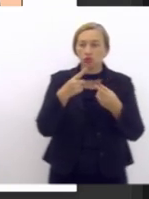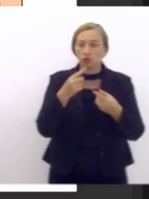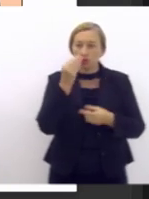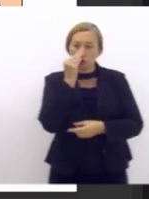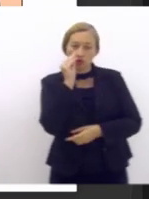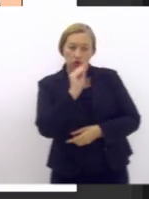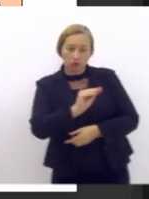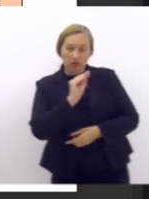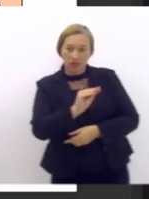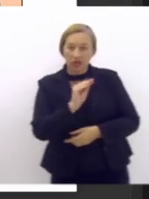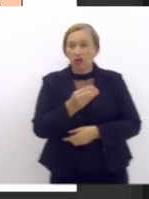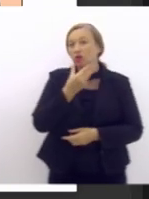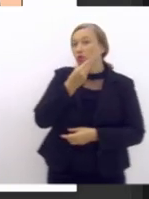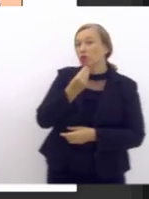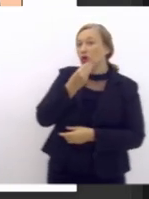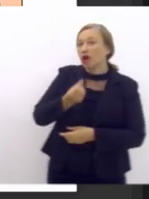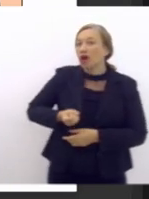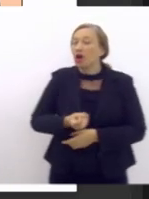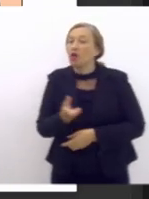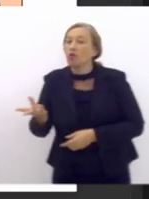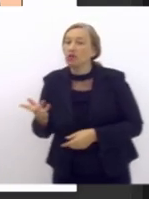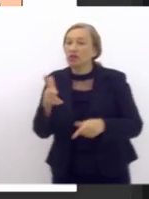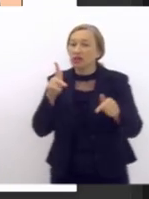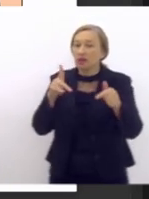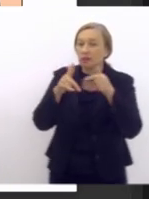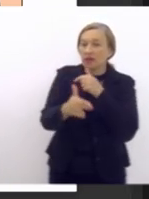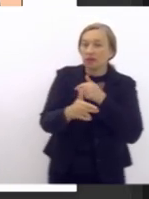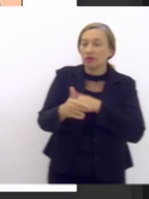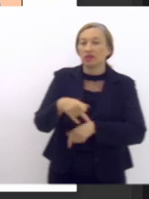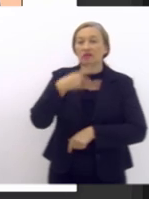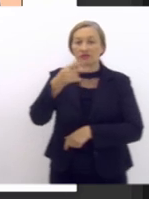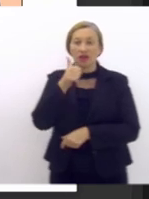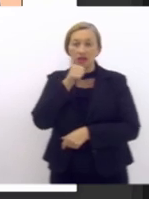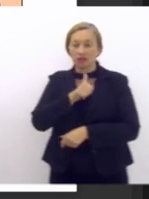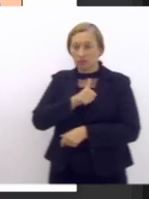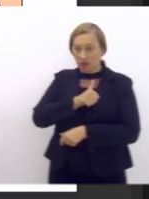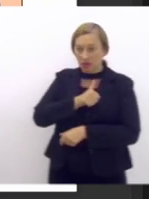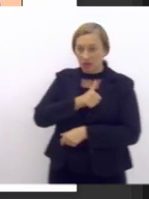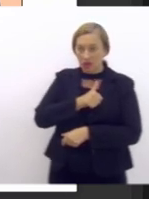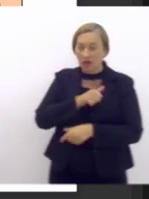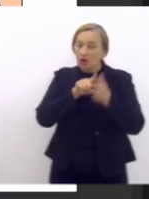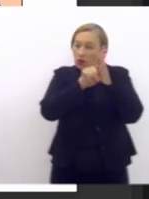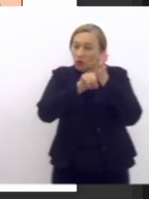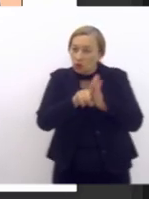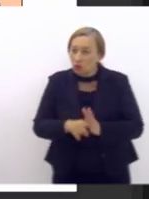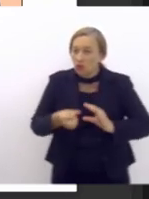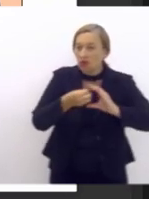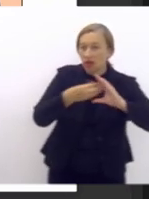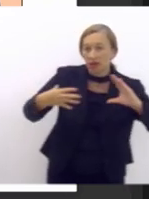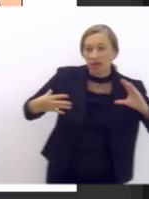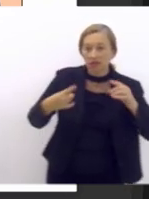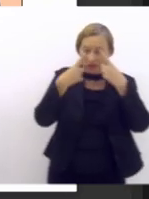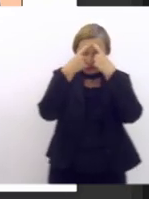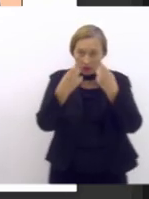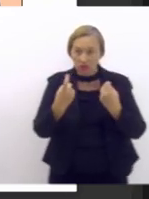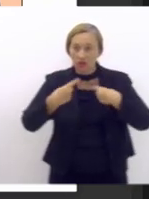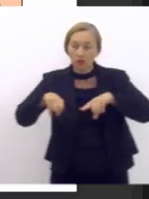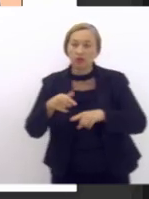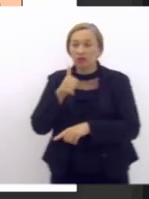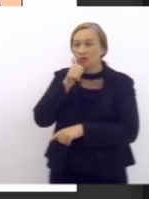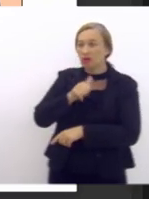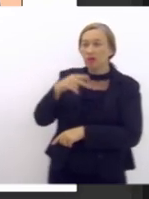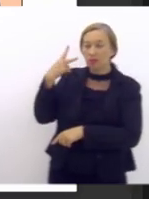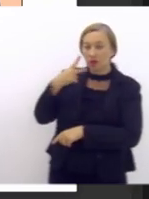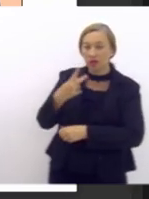homens e a quantidade de interrupções de falas de mulheres, investigar a natureza e as características da violência política contra a